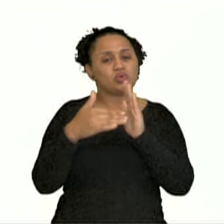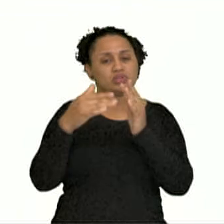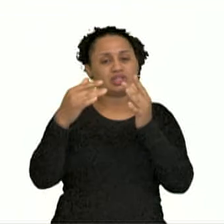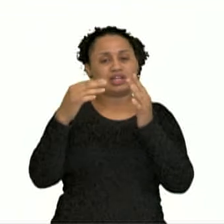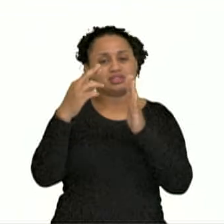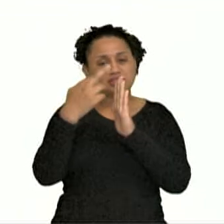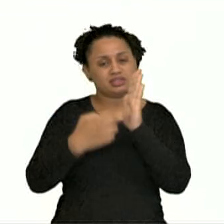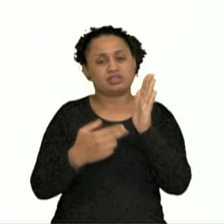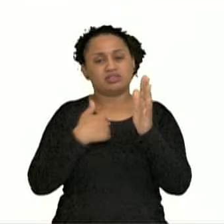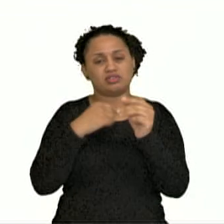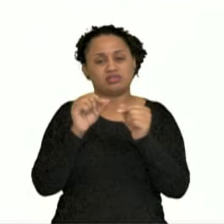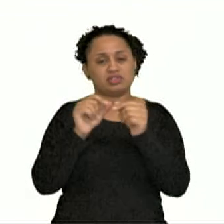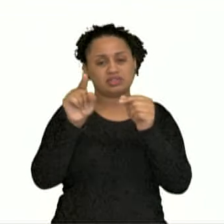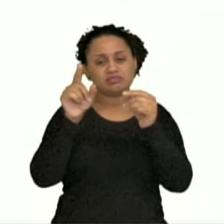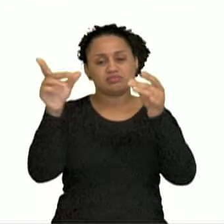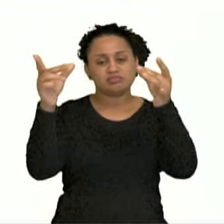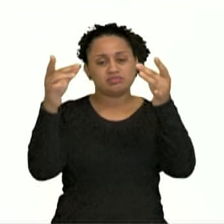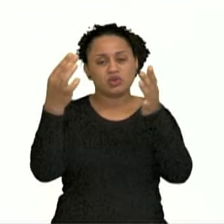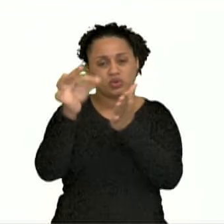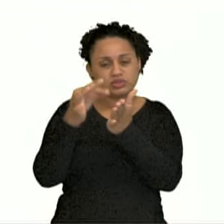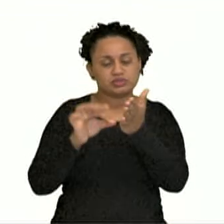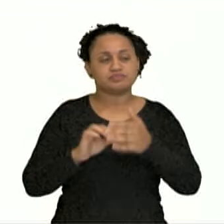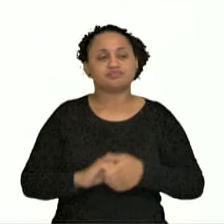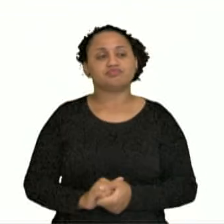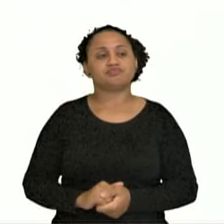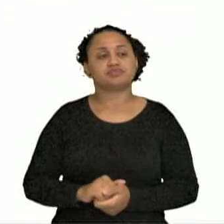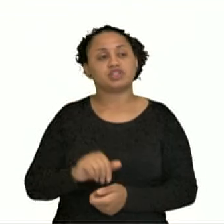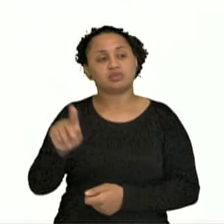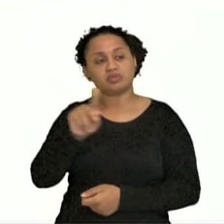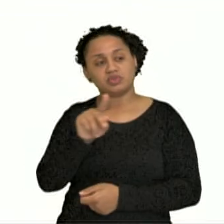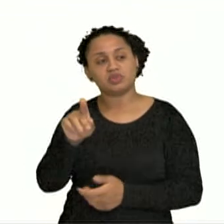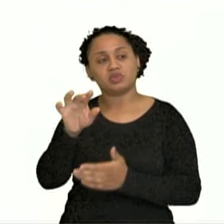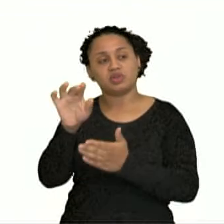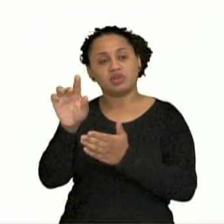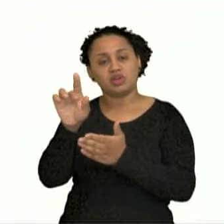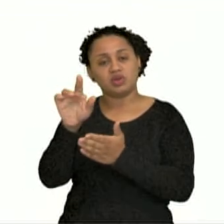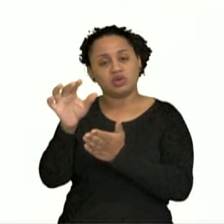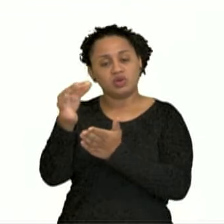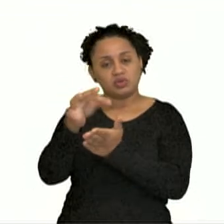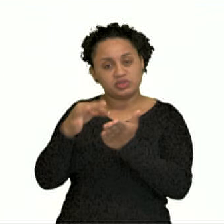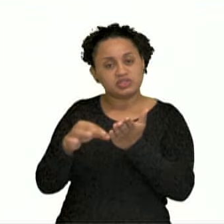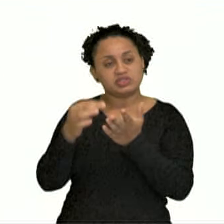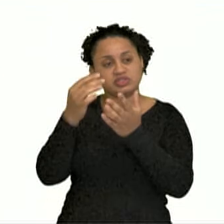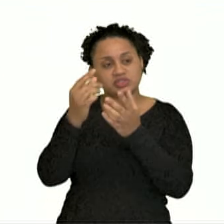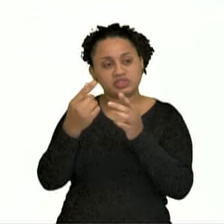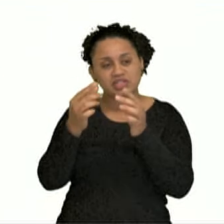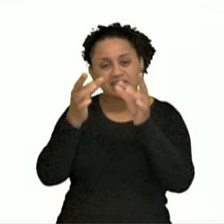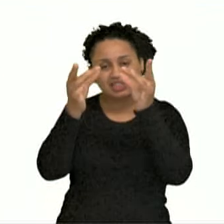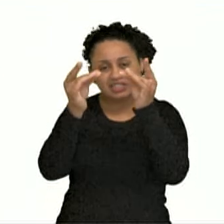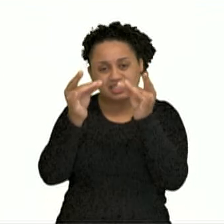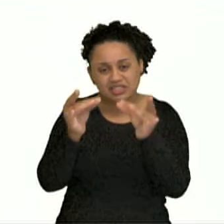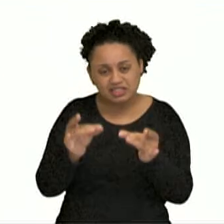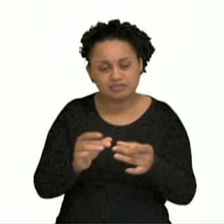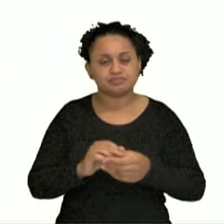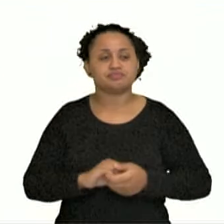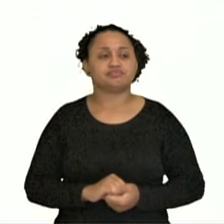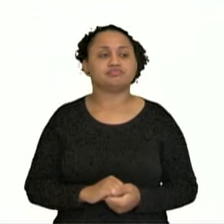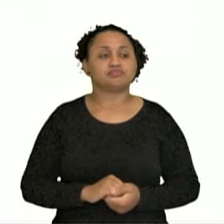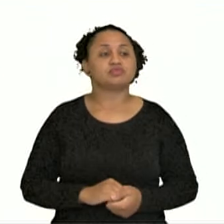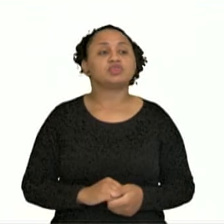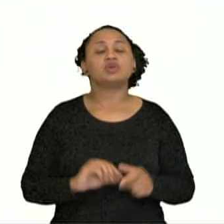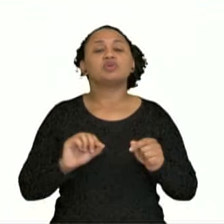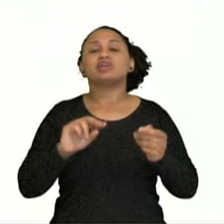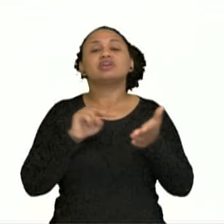que eu fazia. A professora corrigia tintim por tintim outra vez. Qual o efeito